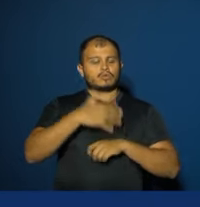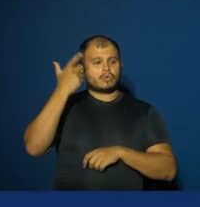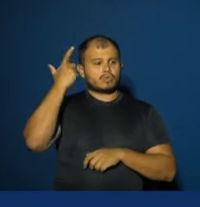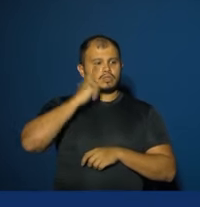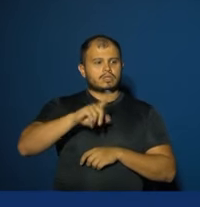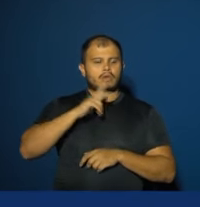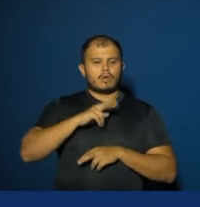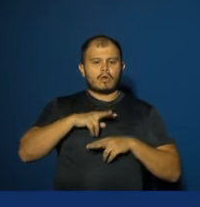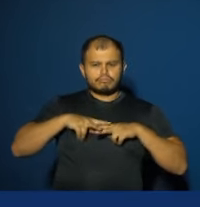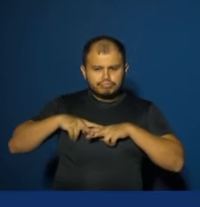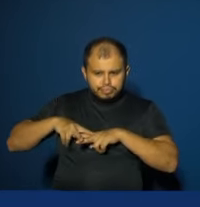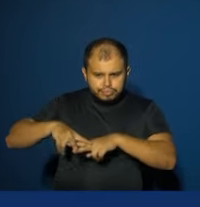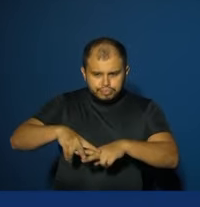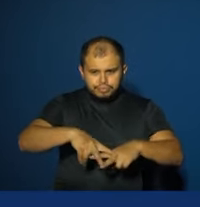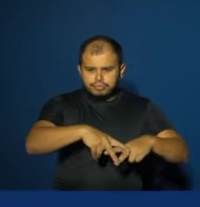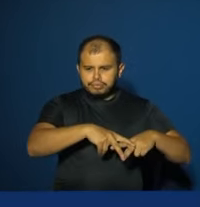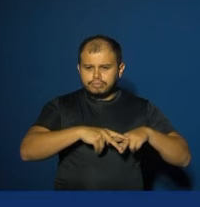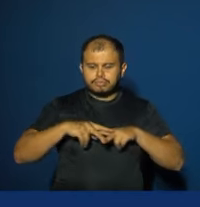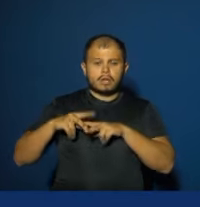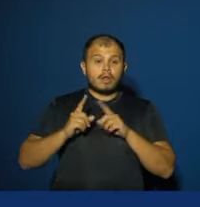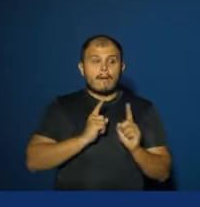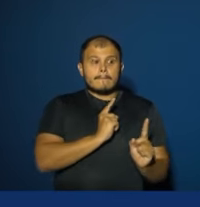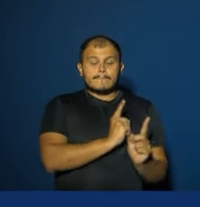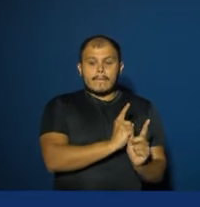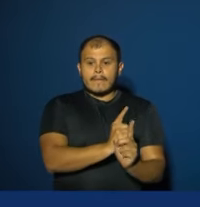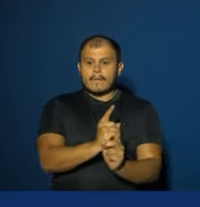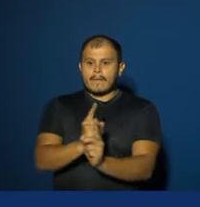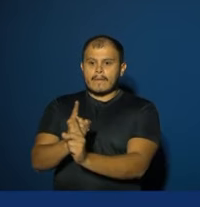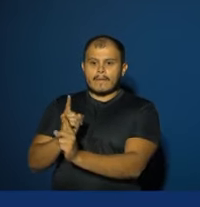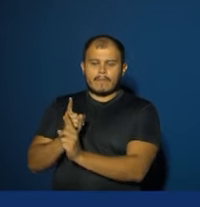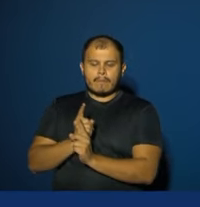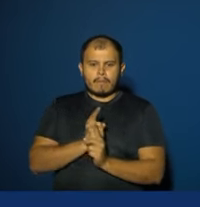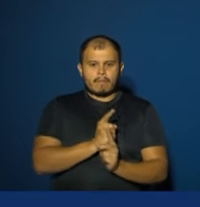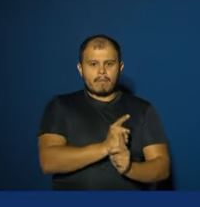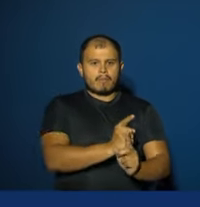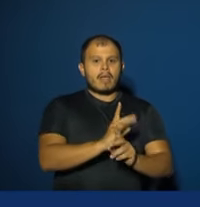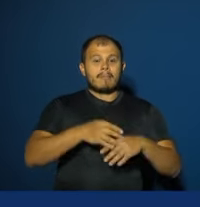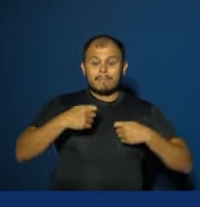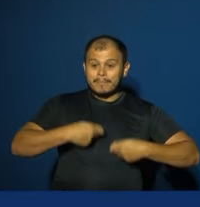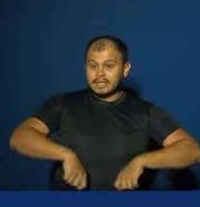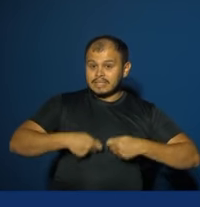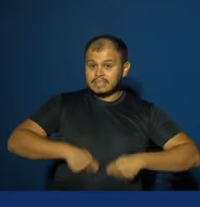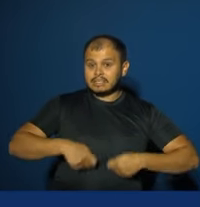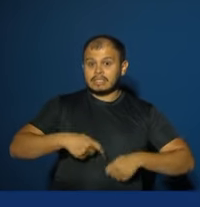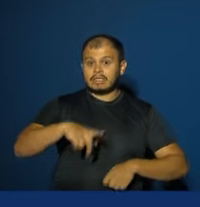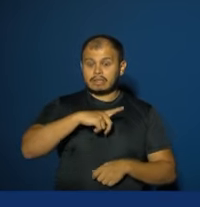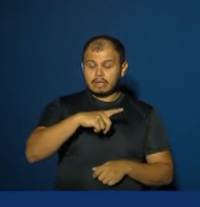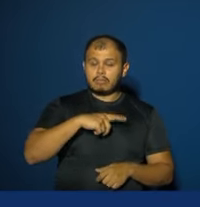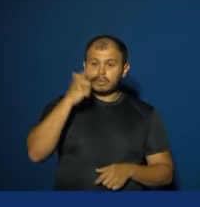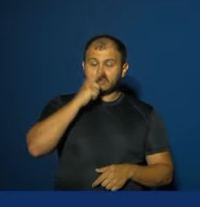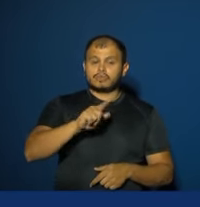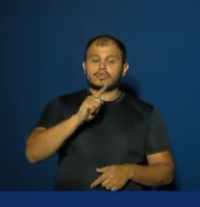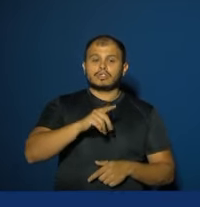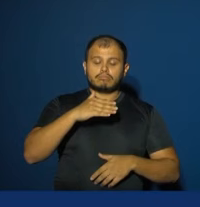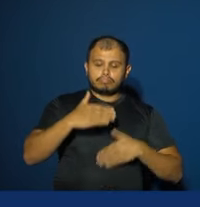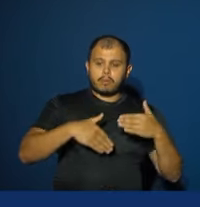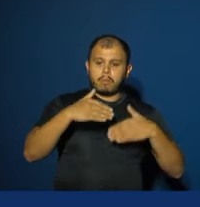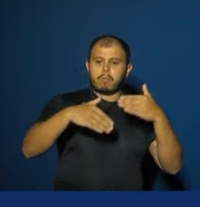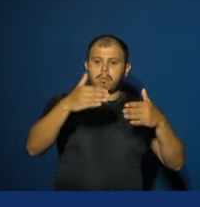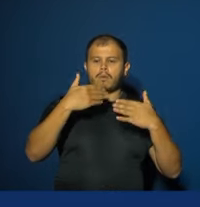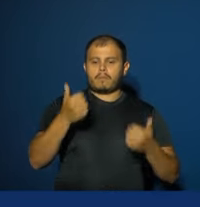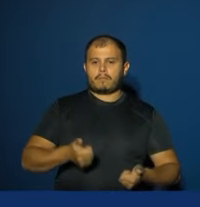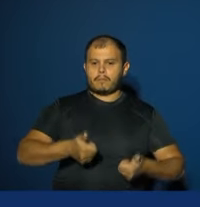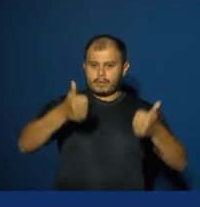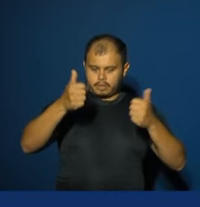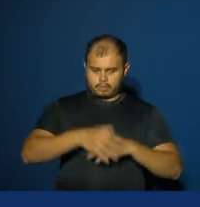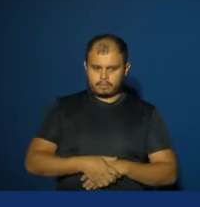raio x da companhia e deu uma série de eh Avenidas que precisavam ser percorridas para pra melhoria né